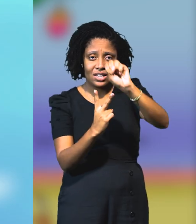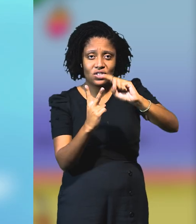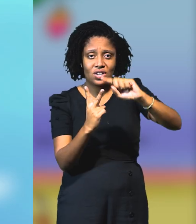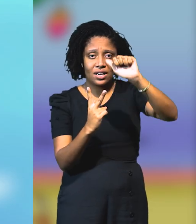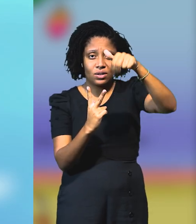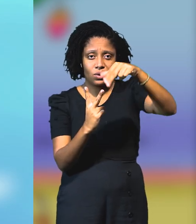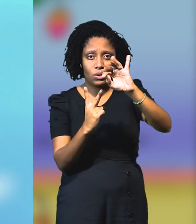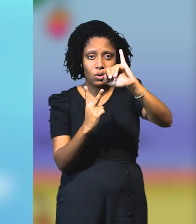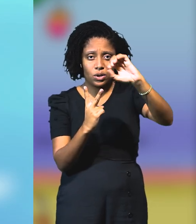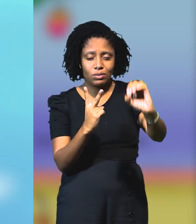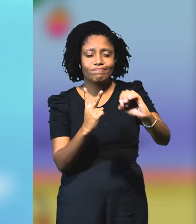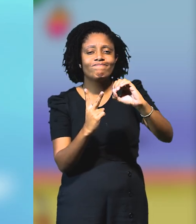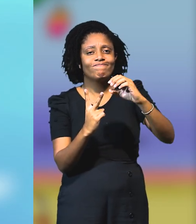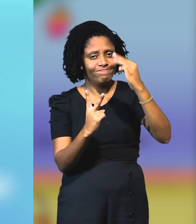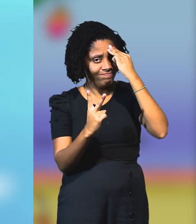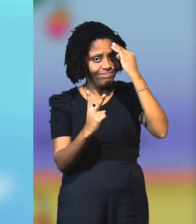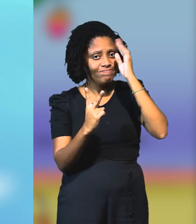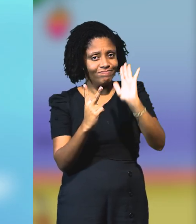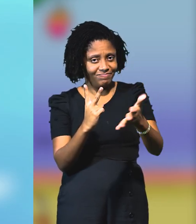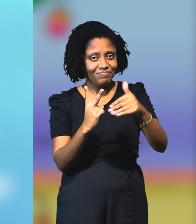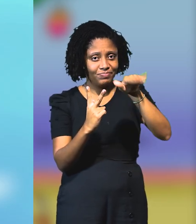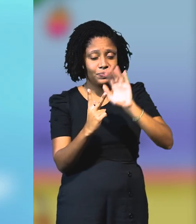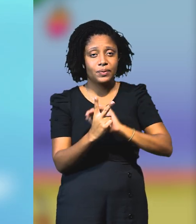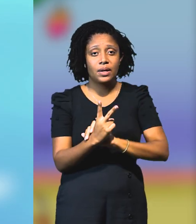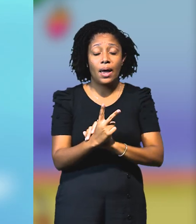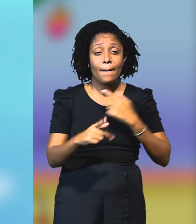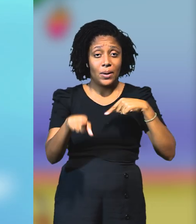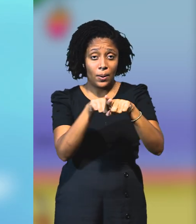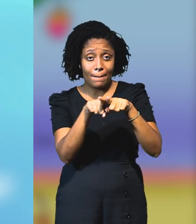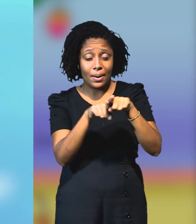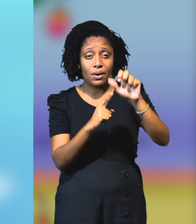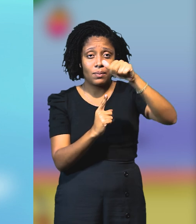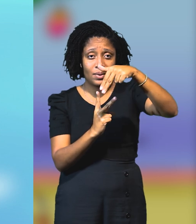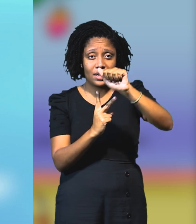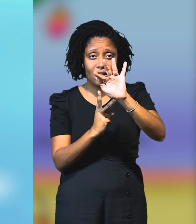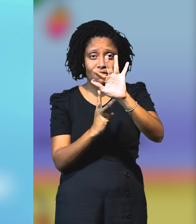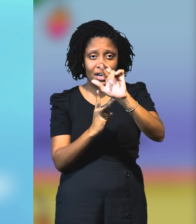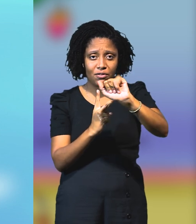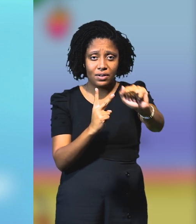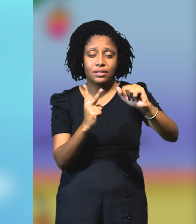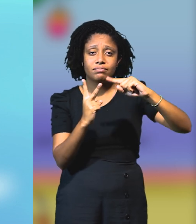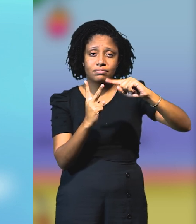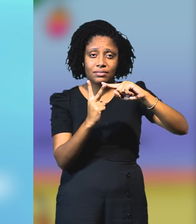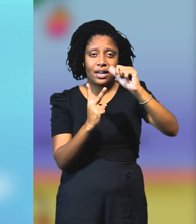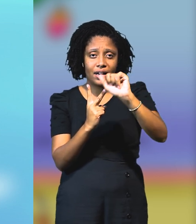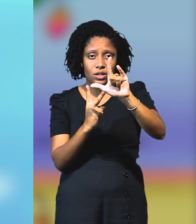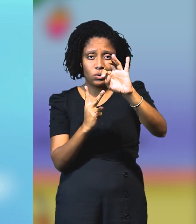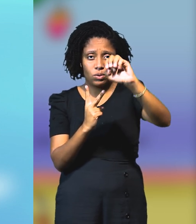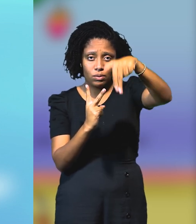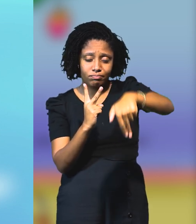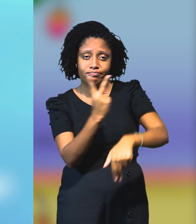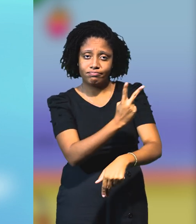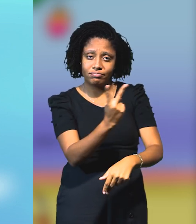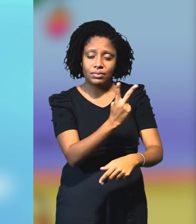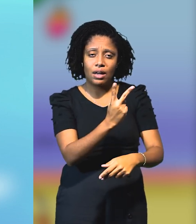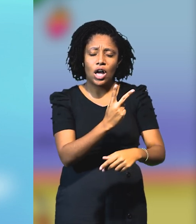seu Antônio, em memória. Aos meus irmãos, Ana Flávia e Ailton de Oliveira,